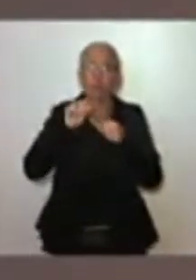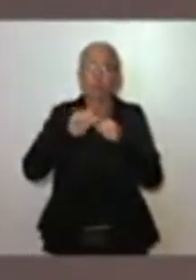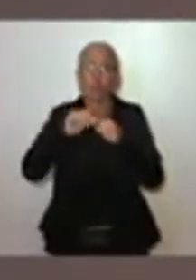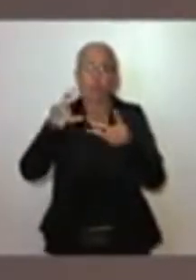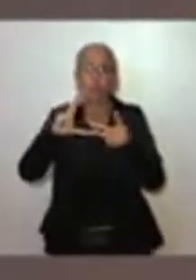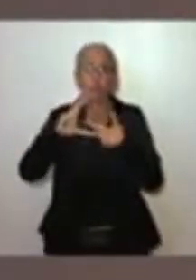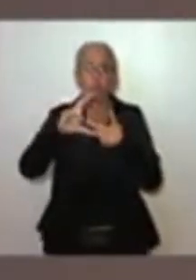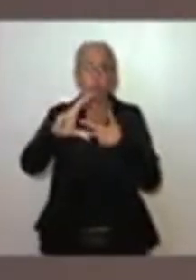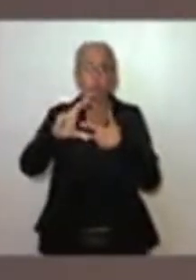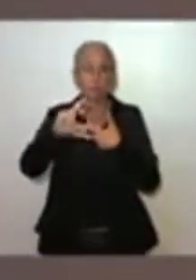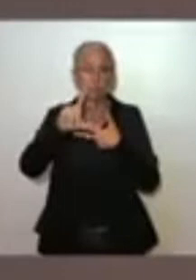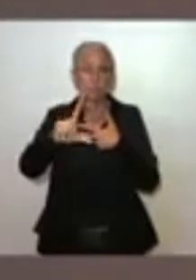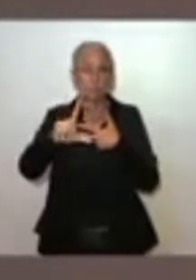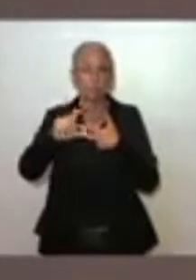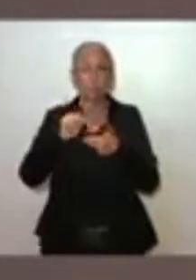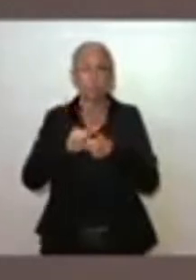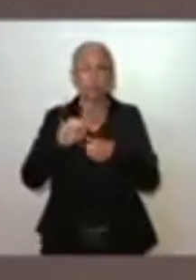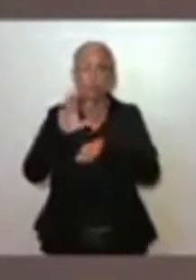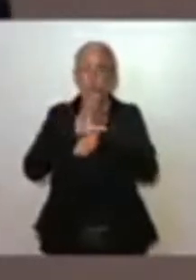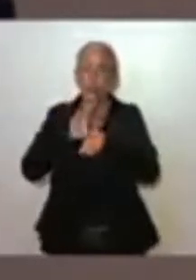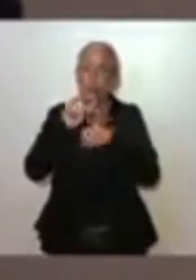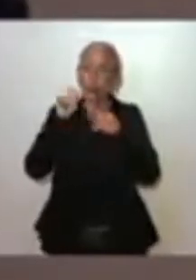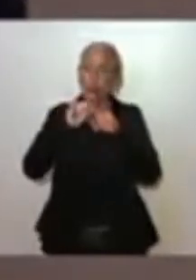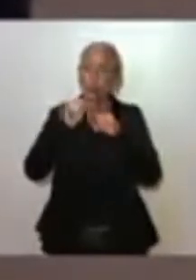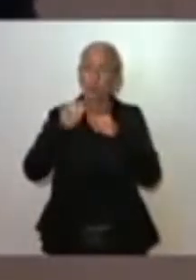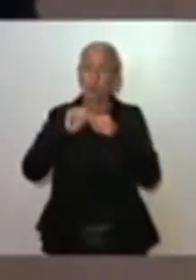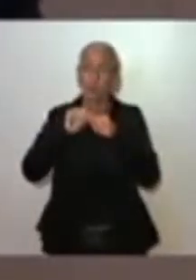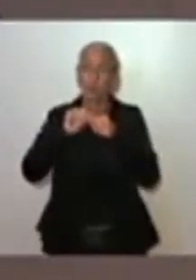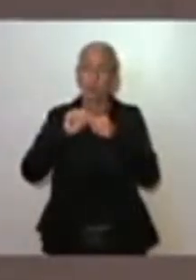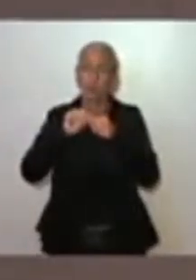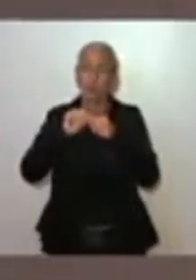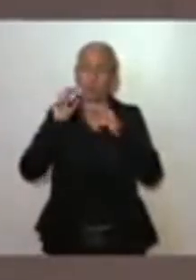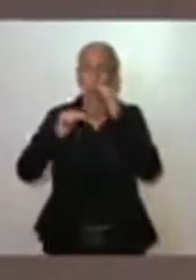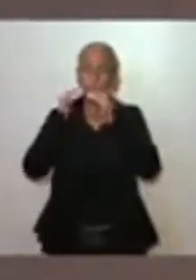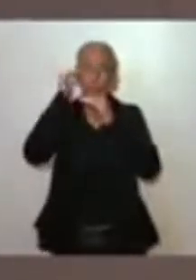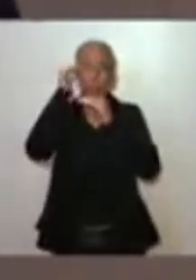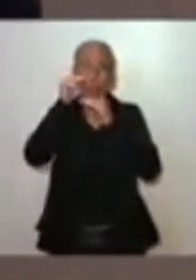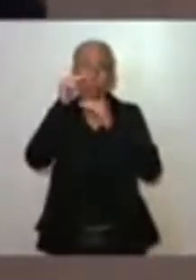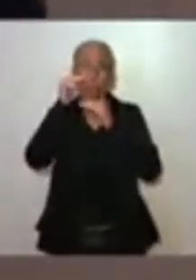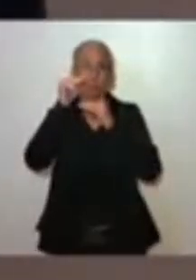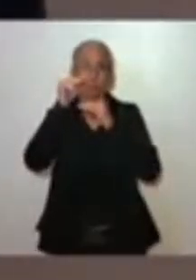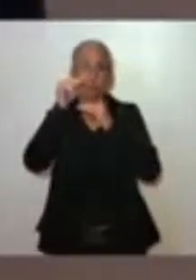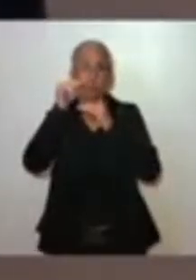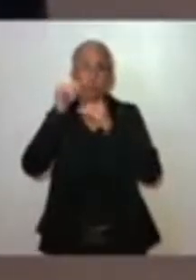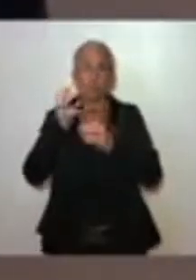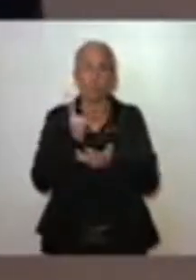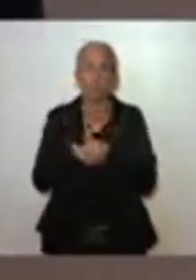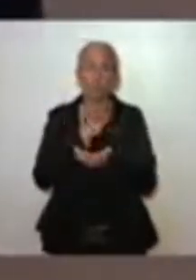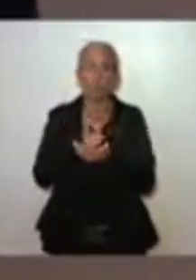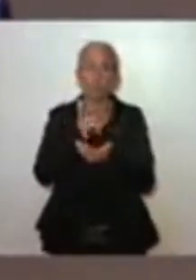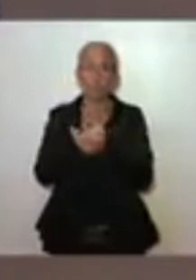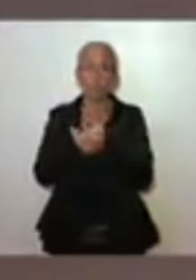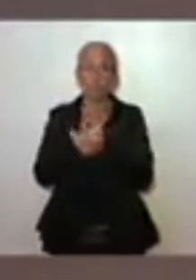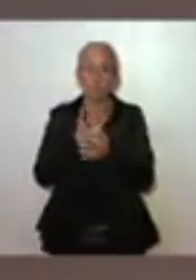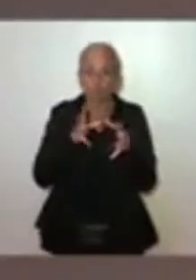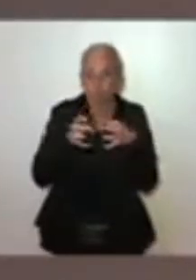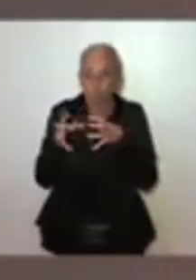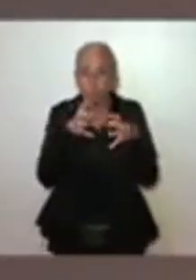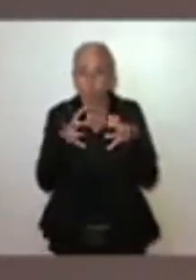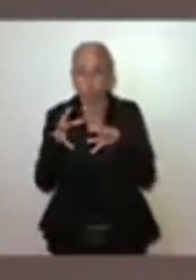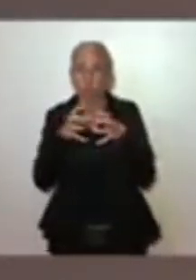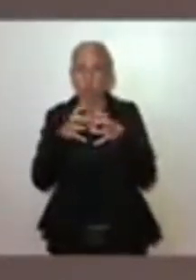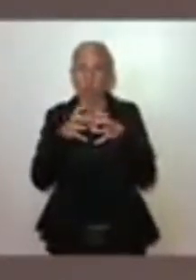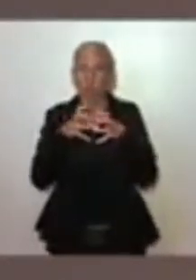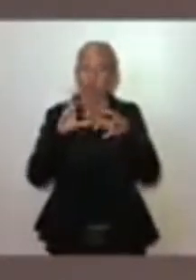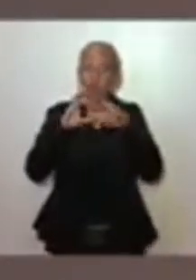é esse o seu papel e entre quem exerce o poder majoritário quem o controla sempre vai existir uma atenção que